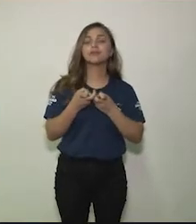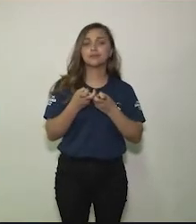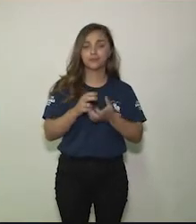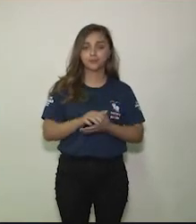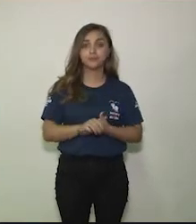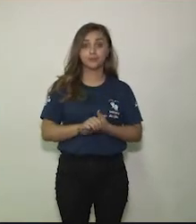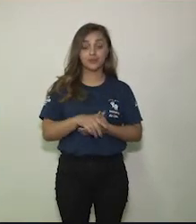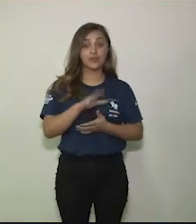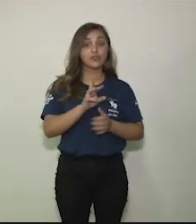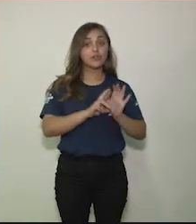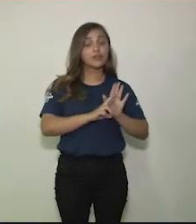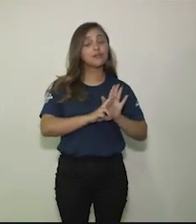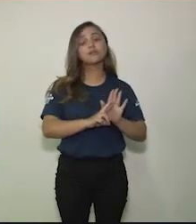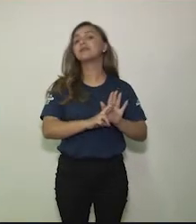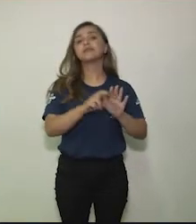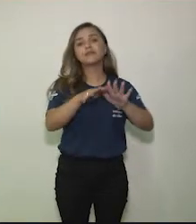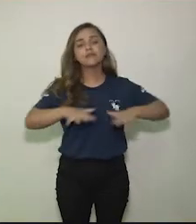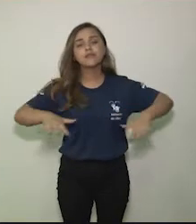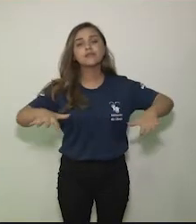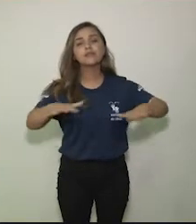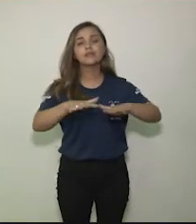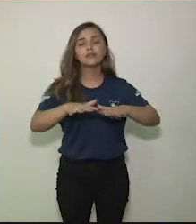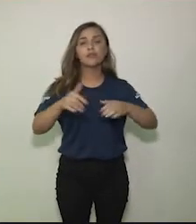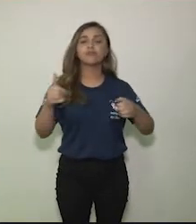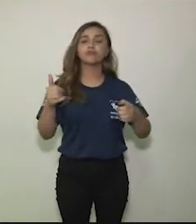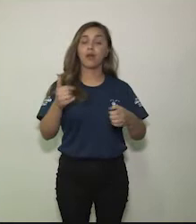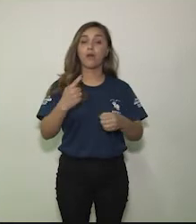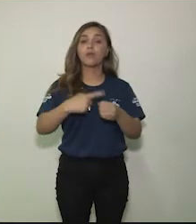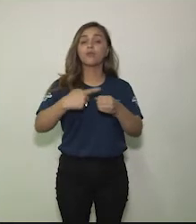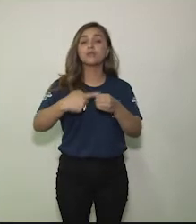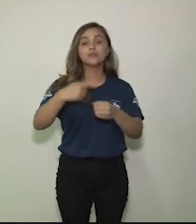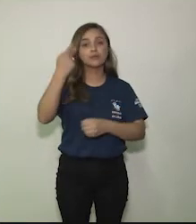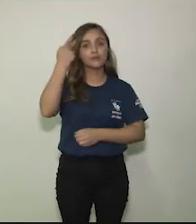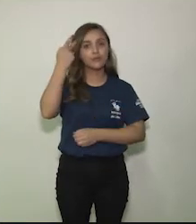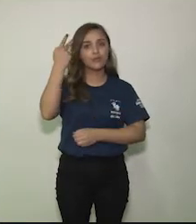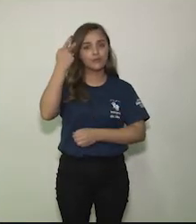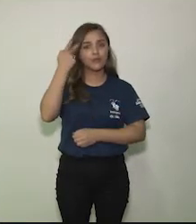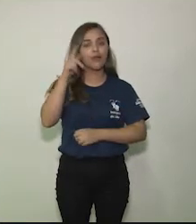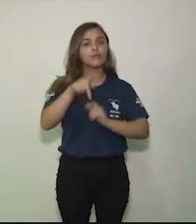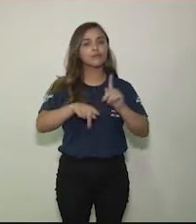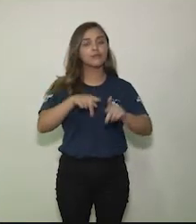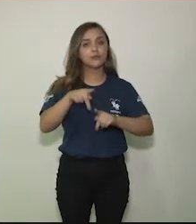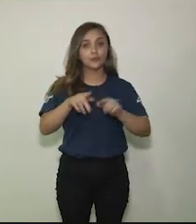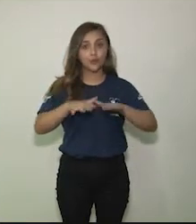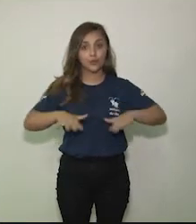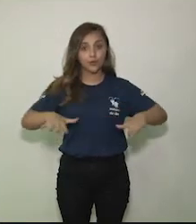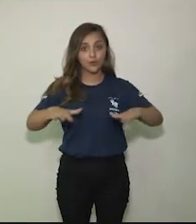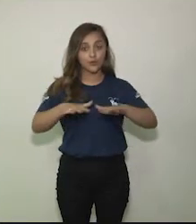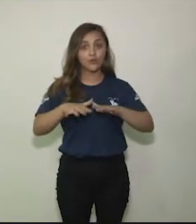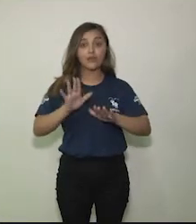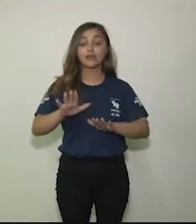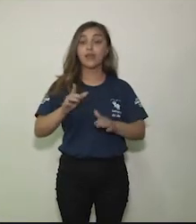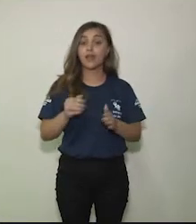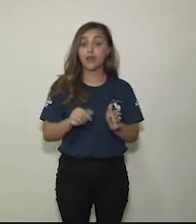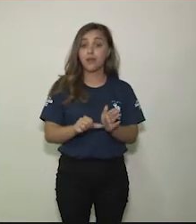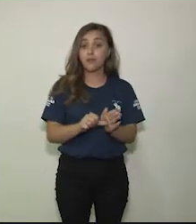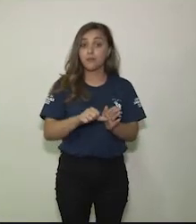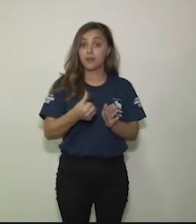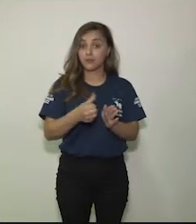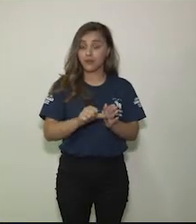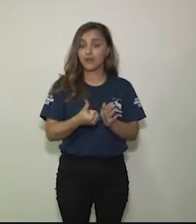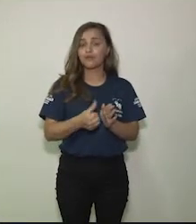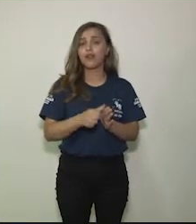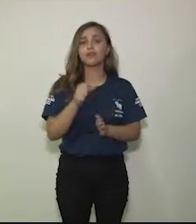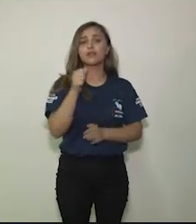ela é representativa da população do município de São Paulo. Então, nós temos na primeira fase